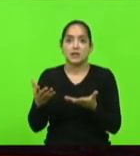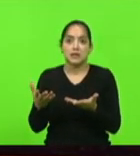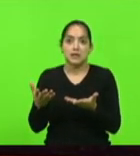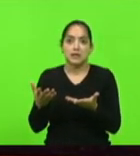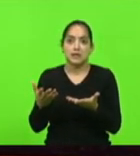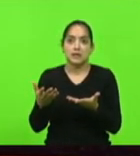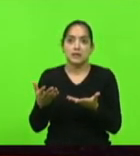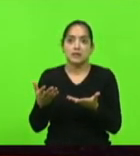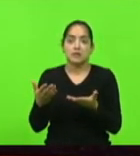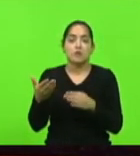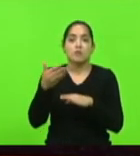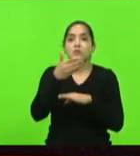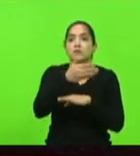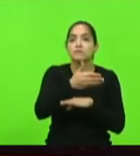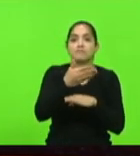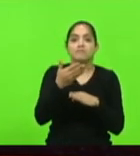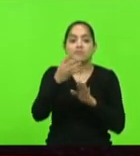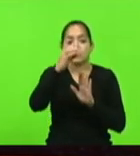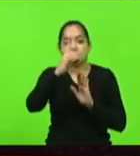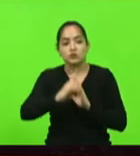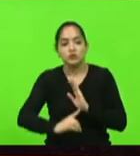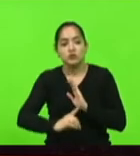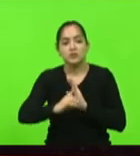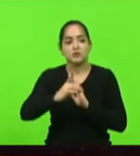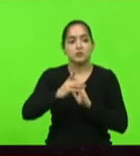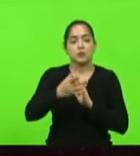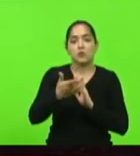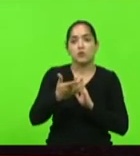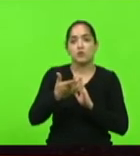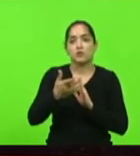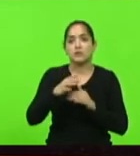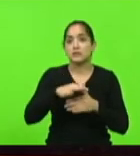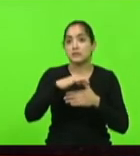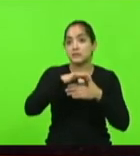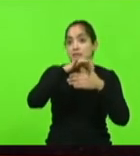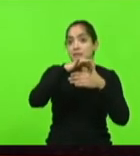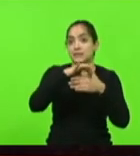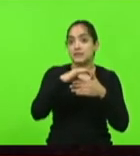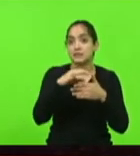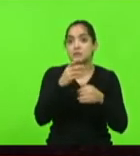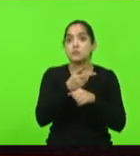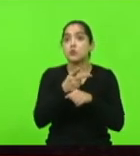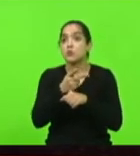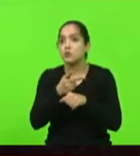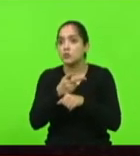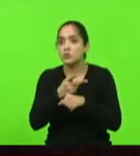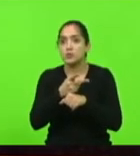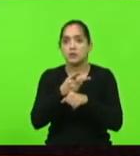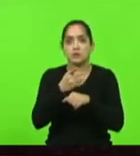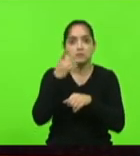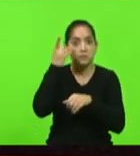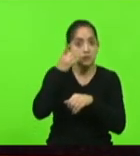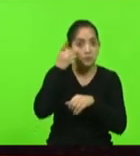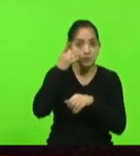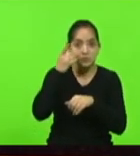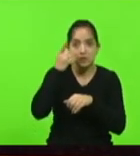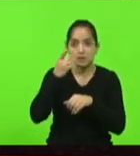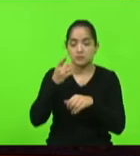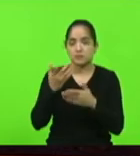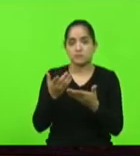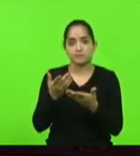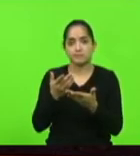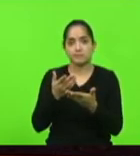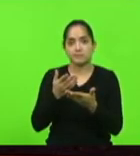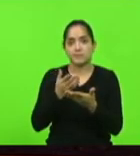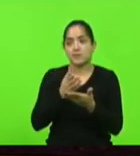A quem que os diretores de escola, quem que as lideranças regionais procuram é o deputado. Sempre foi assim.